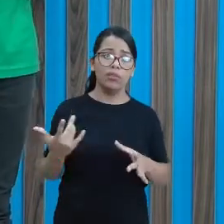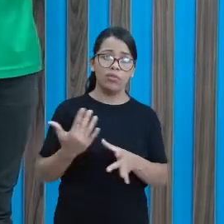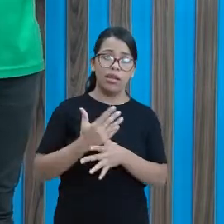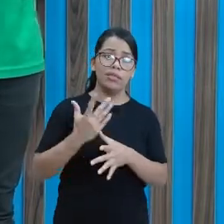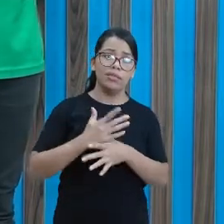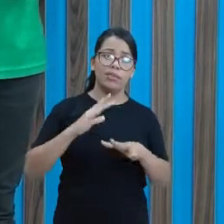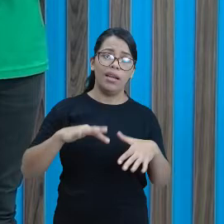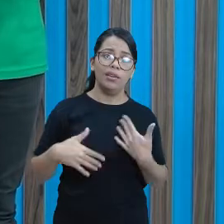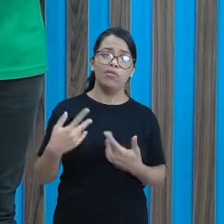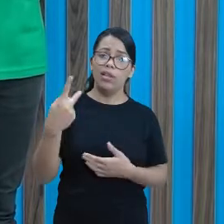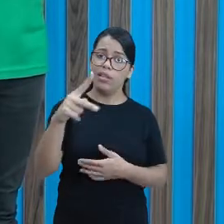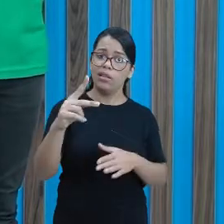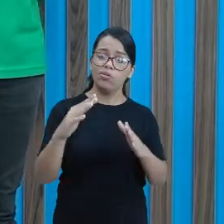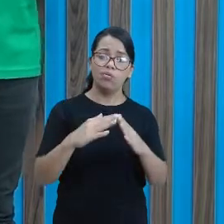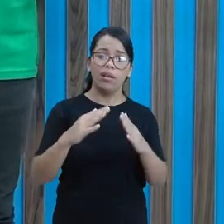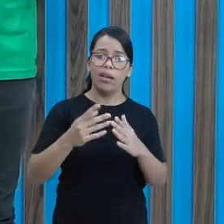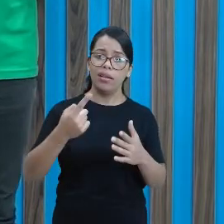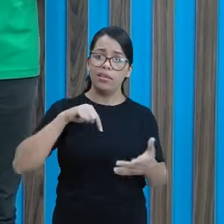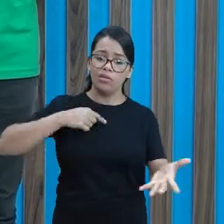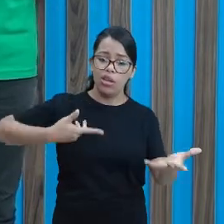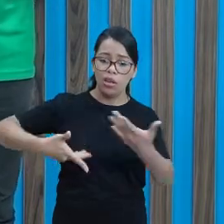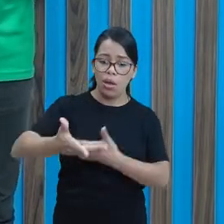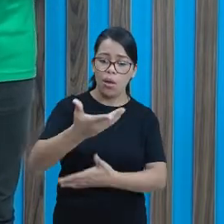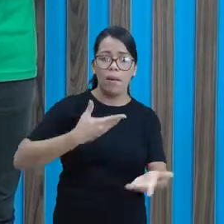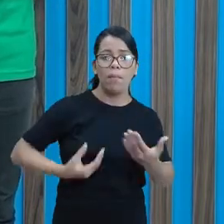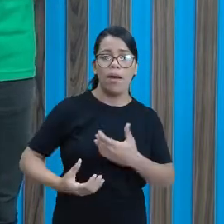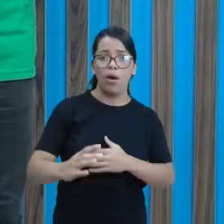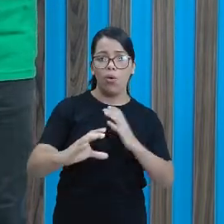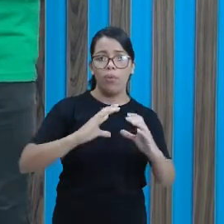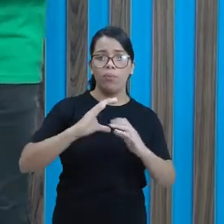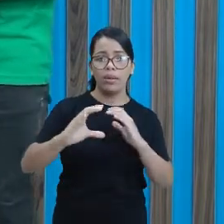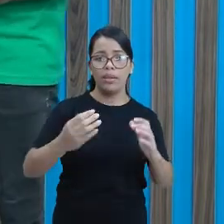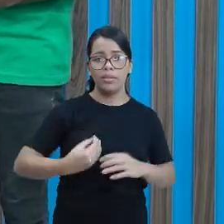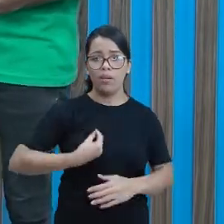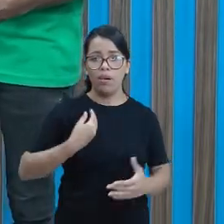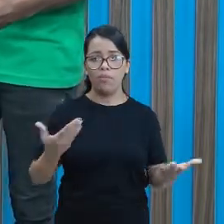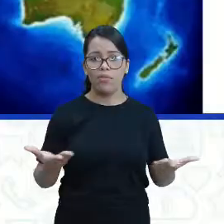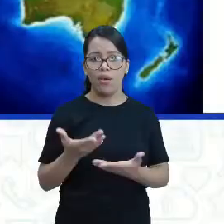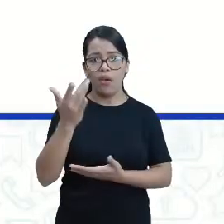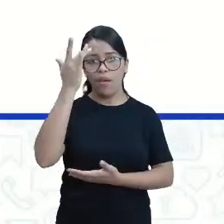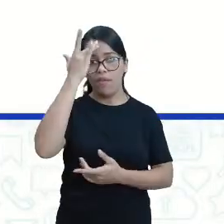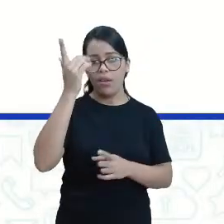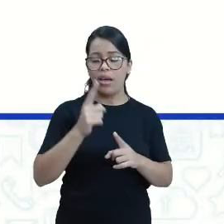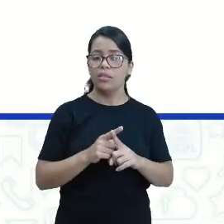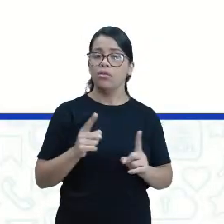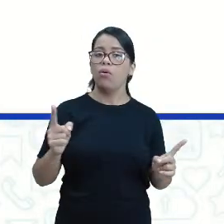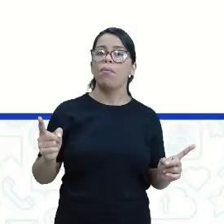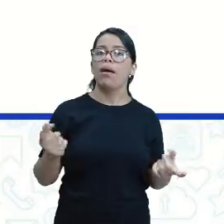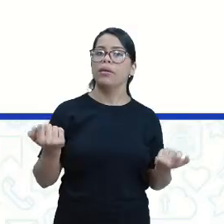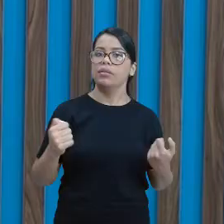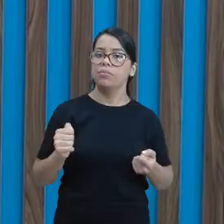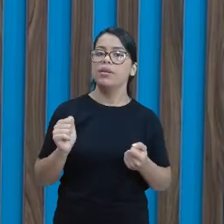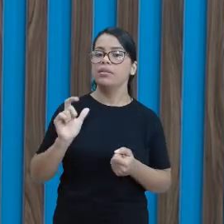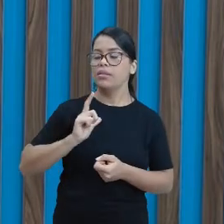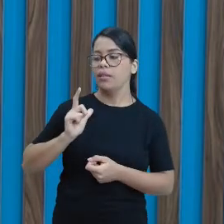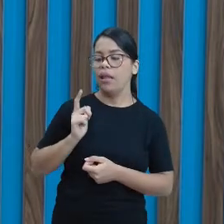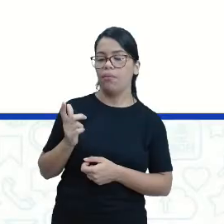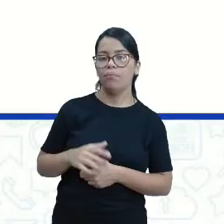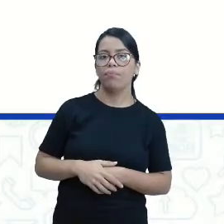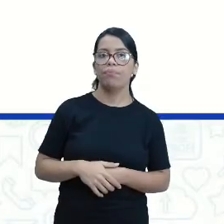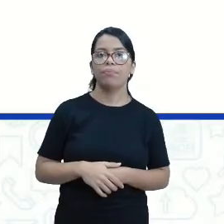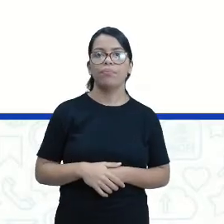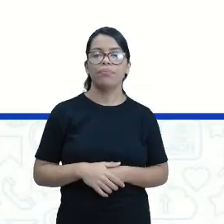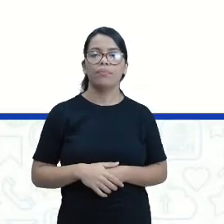vivo, se eu falando com o professor ao vivo aqui. Isso, então isso é essa facilidade, mas isso não implica de criar essas questões, tá?